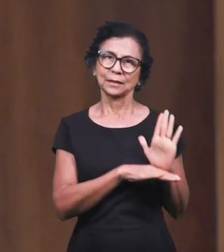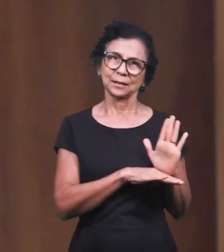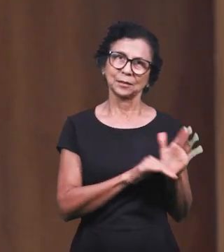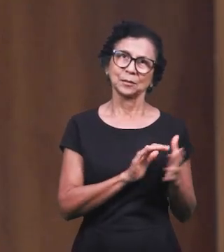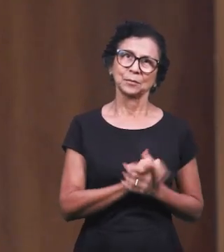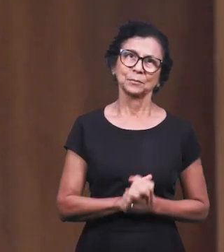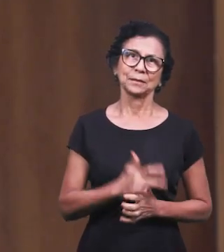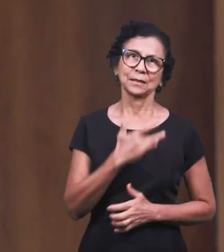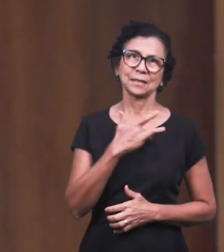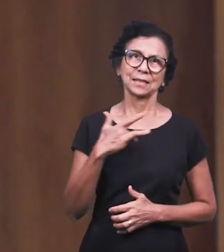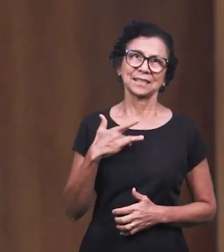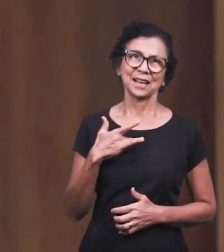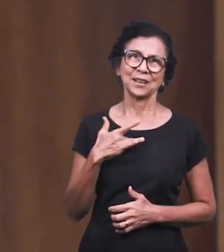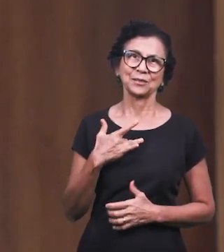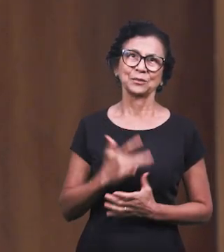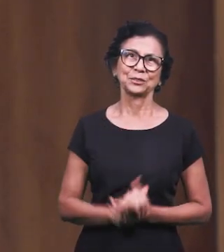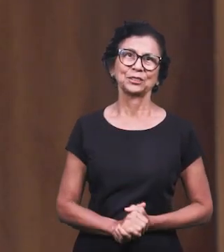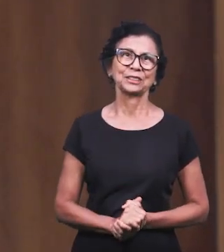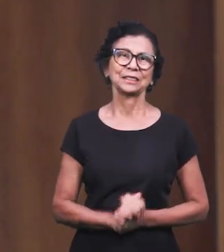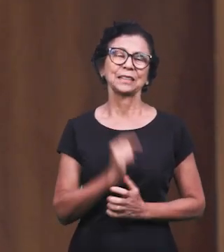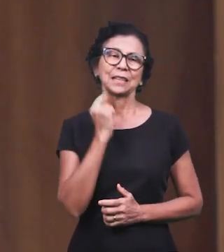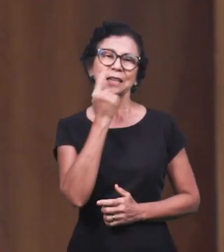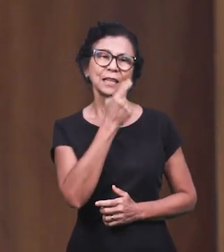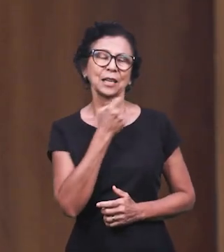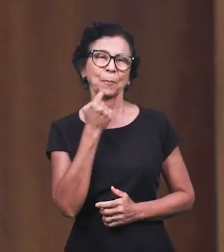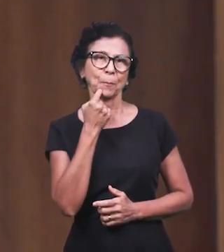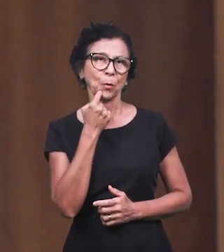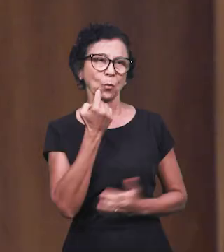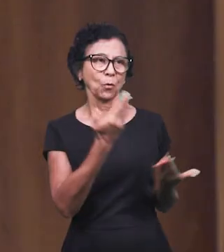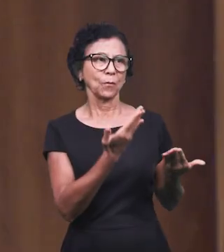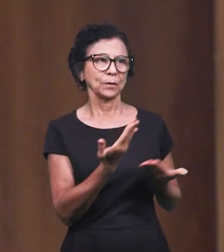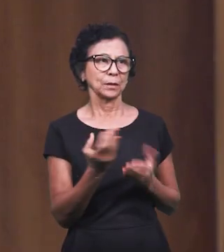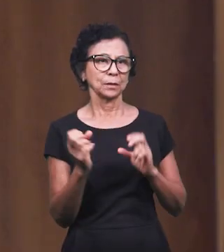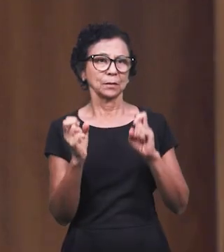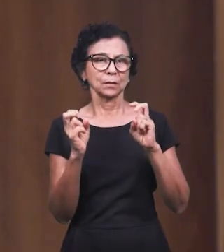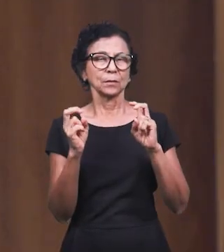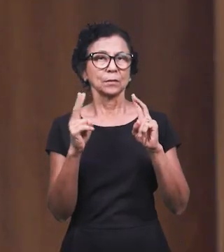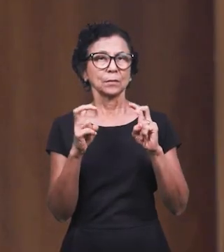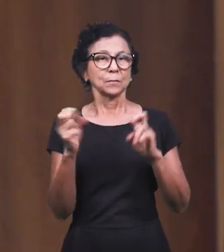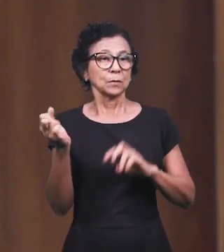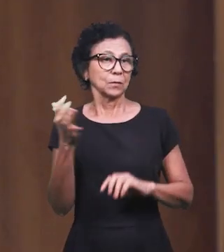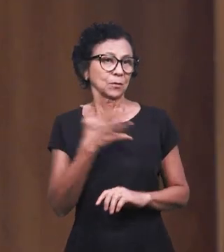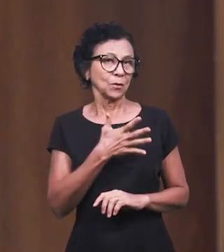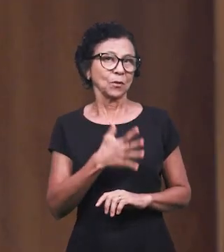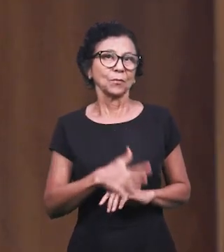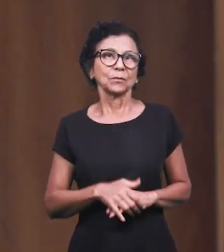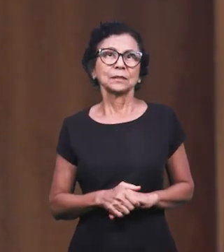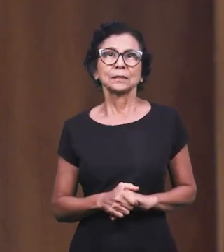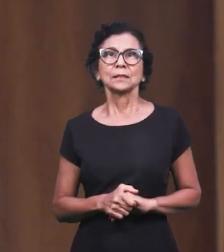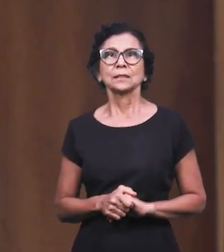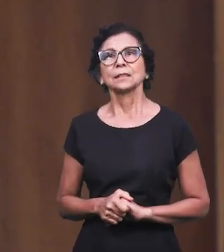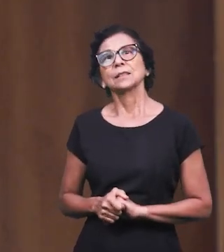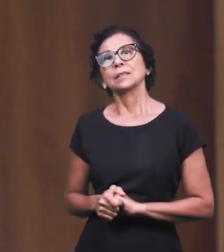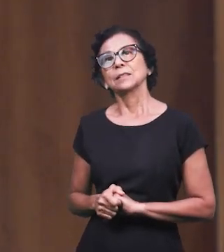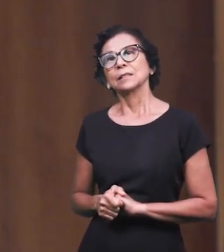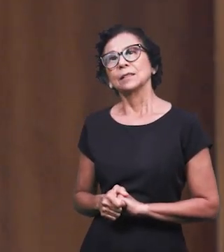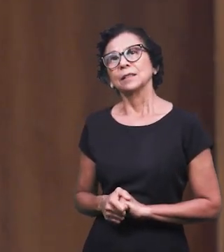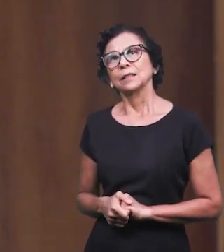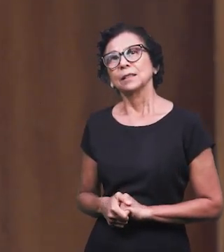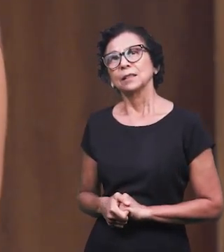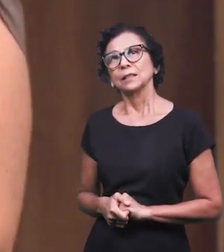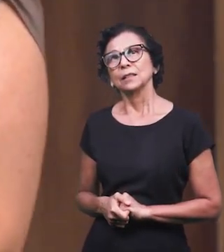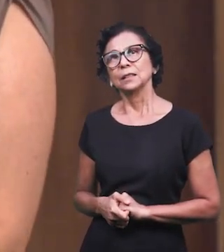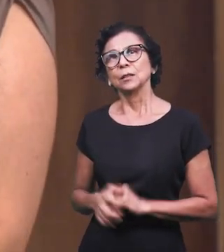bucal. Já vou te convidando para novos temas Vai sobre ser um isso. prazer. E a gente convida você